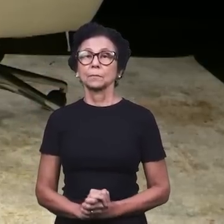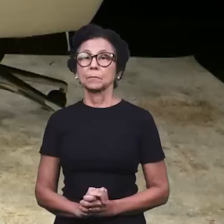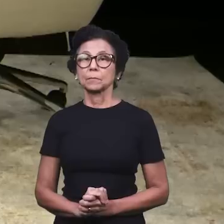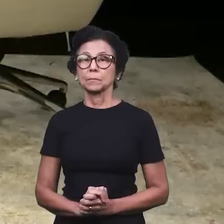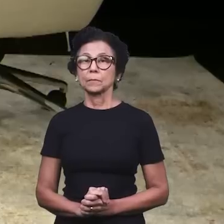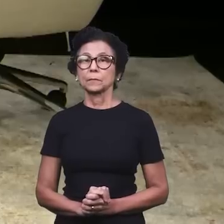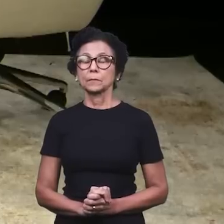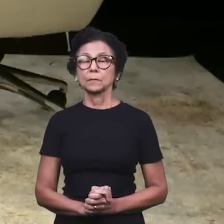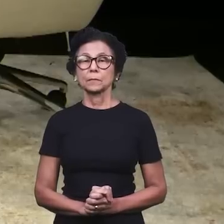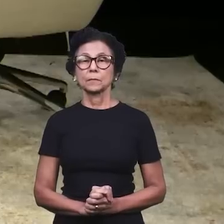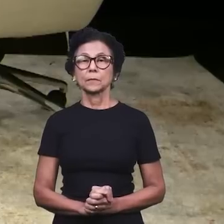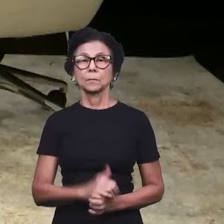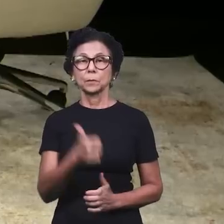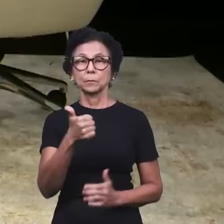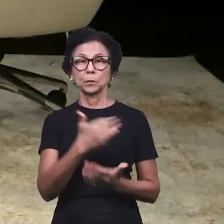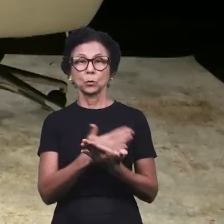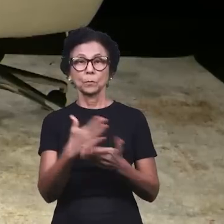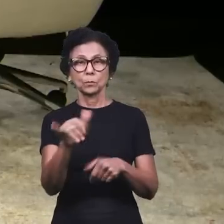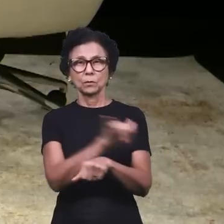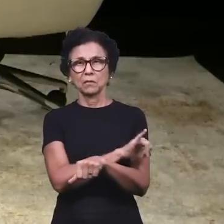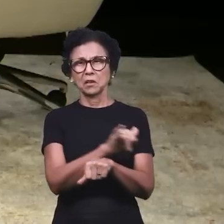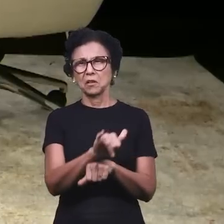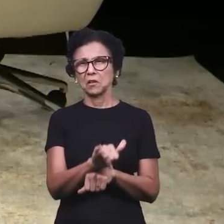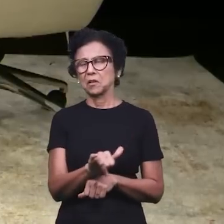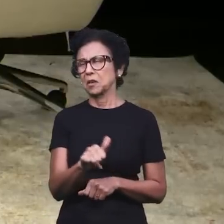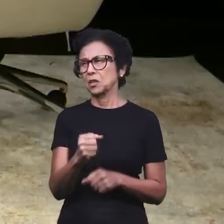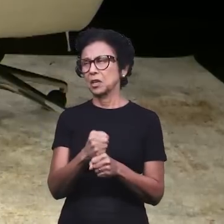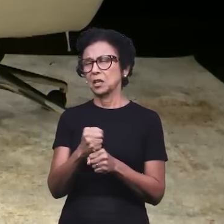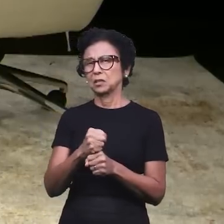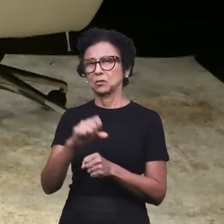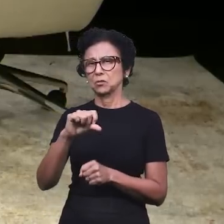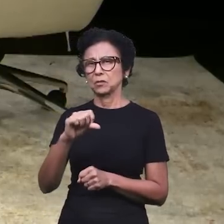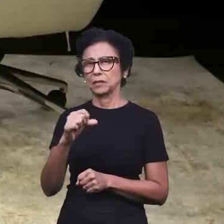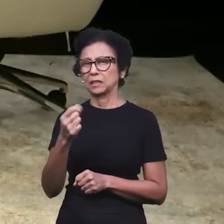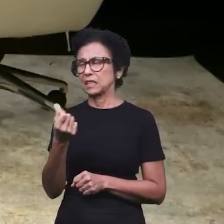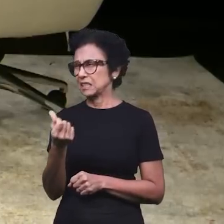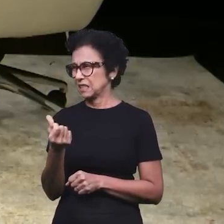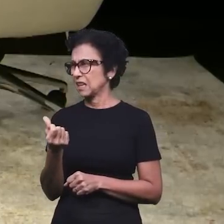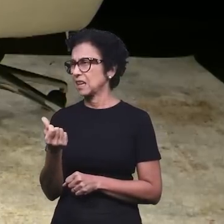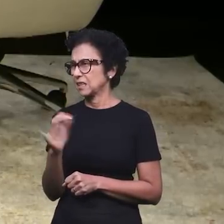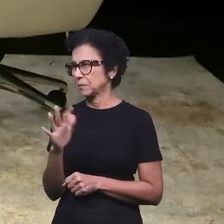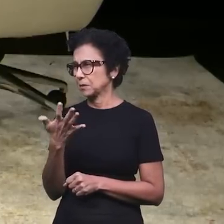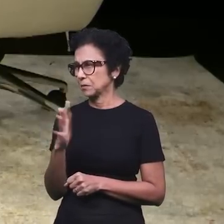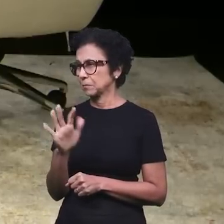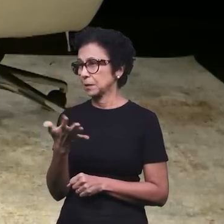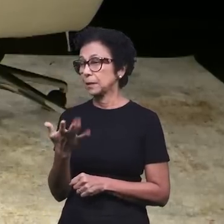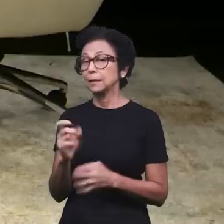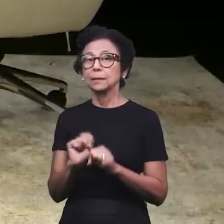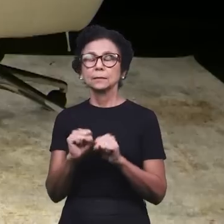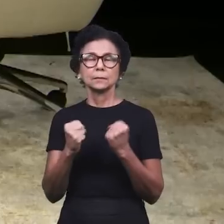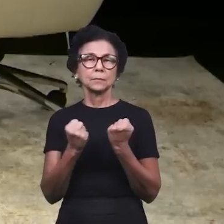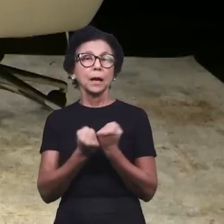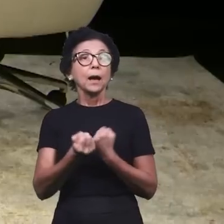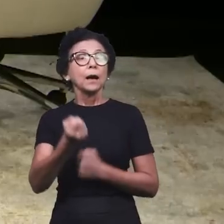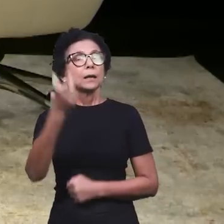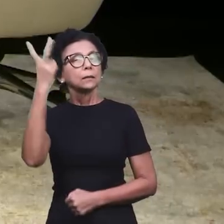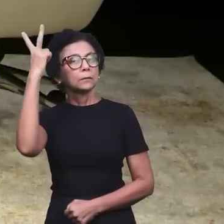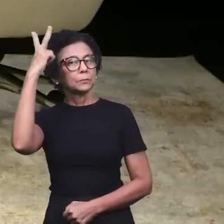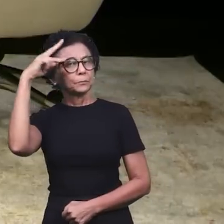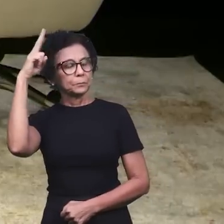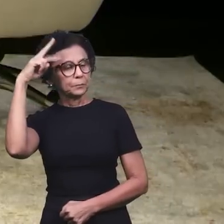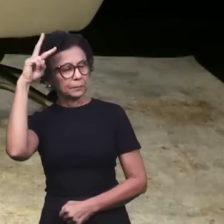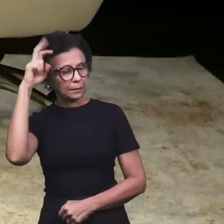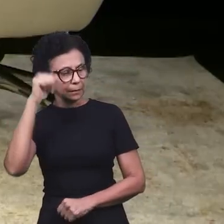Deve ter sido 96, por aí, 1996. Esse seminário, e eu me lembro que,